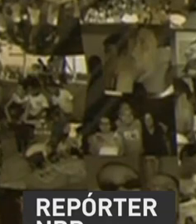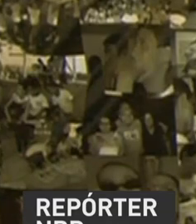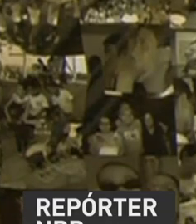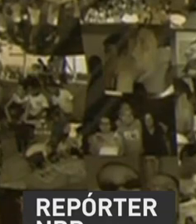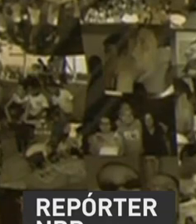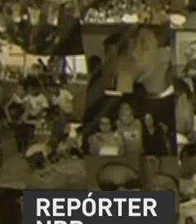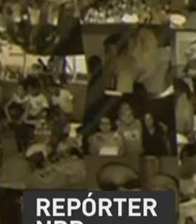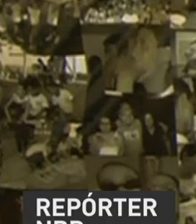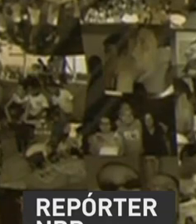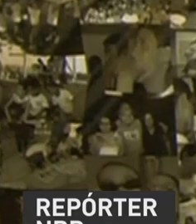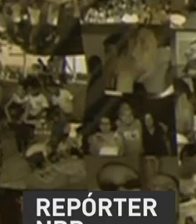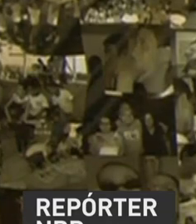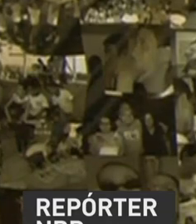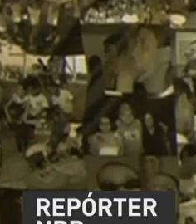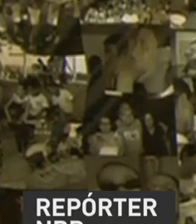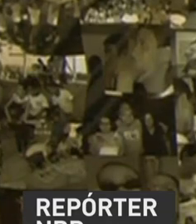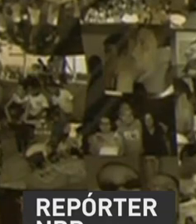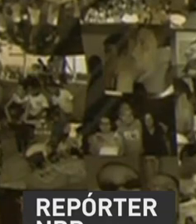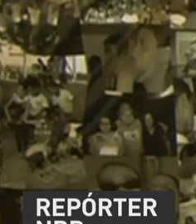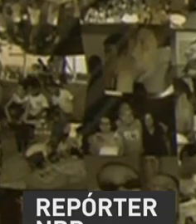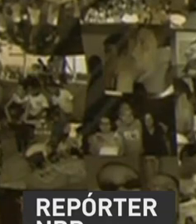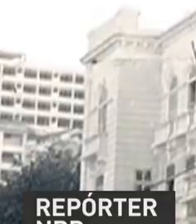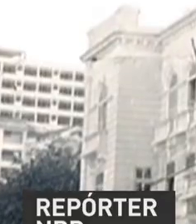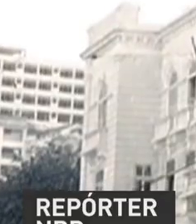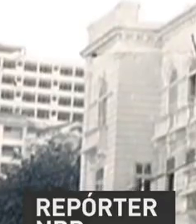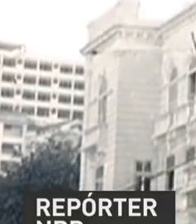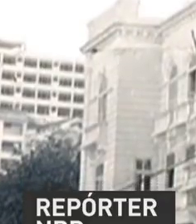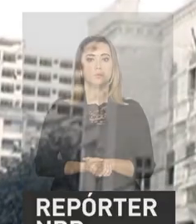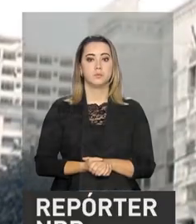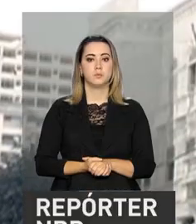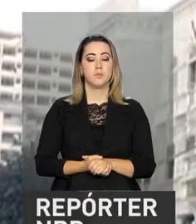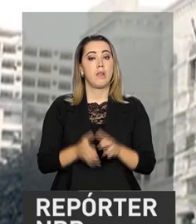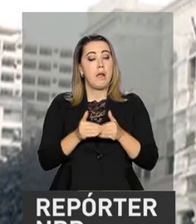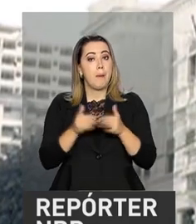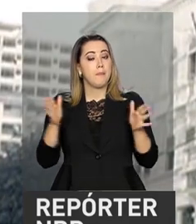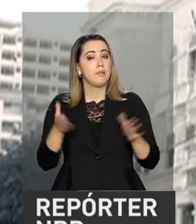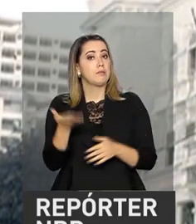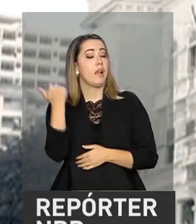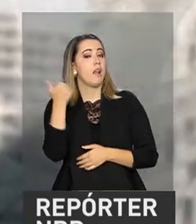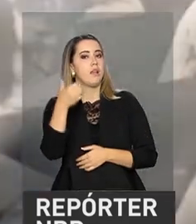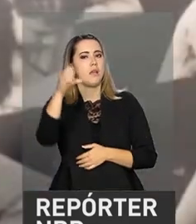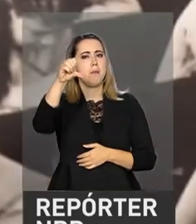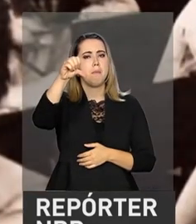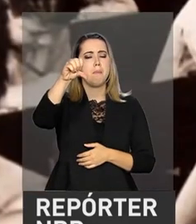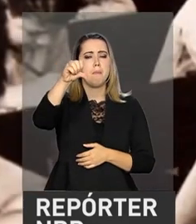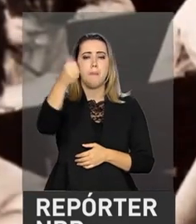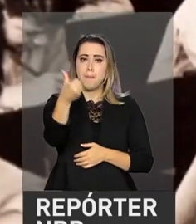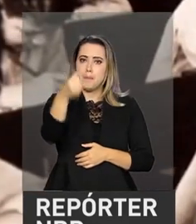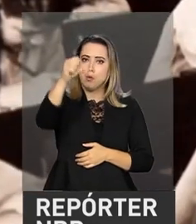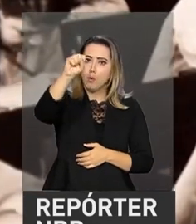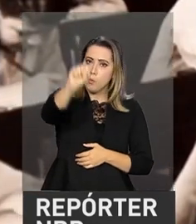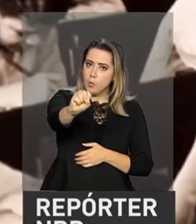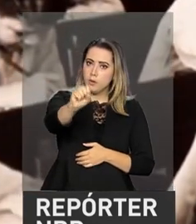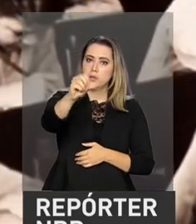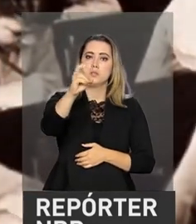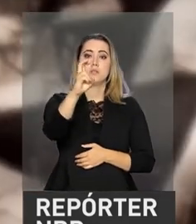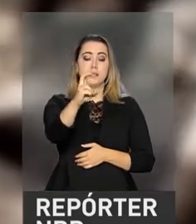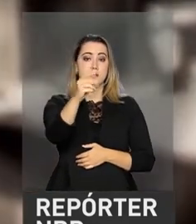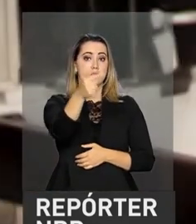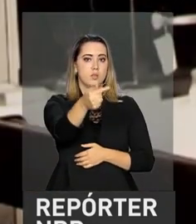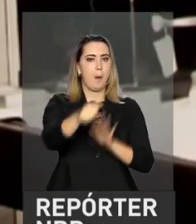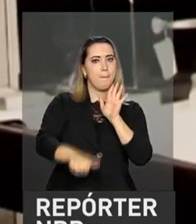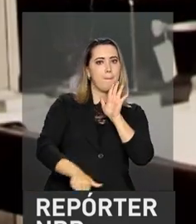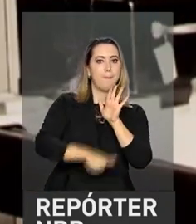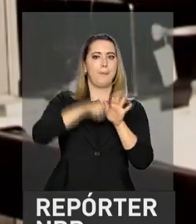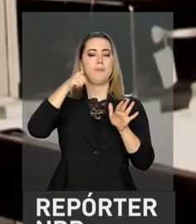segundo campeonato, eu consegui a medalha, está aqui o sul-americano. Inaugurada em 1857, a escola foi a primeira